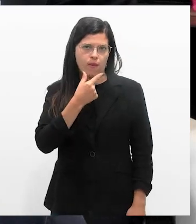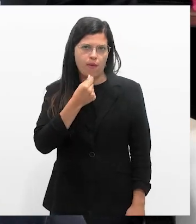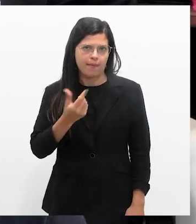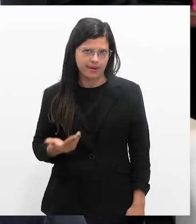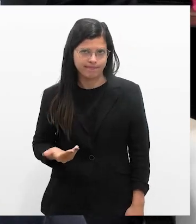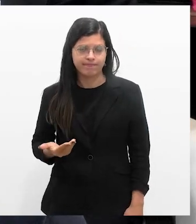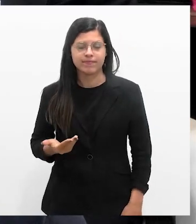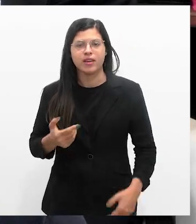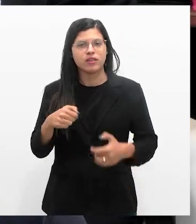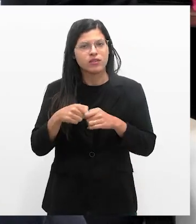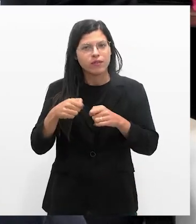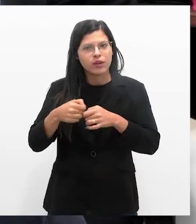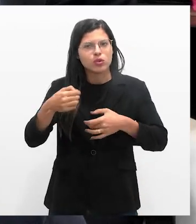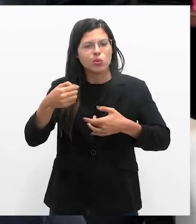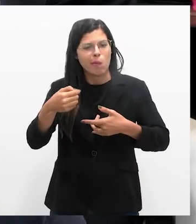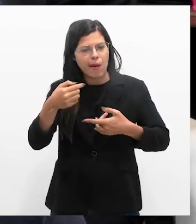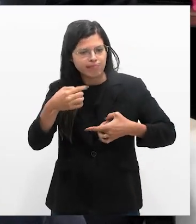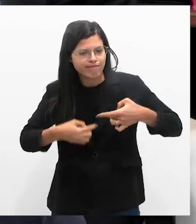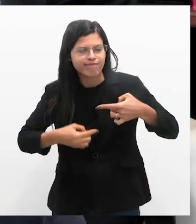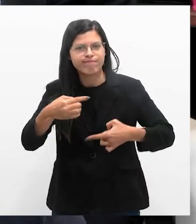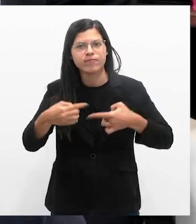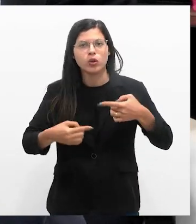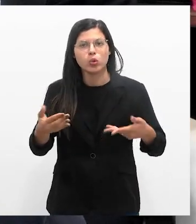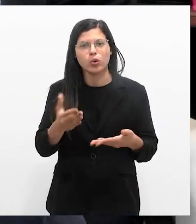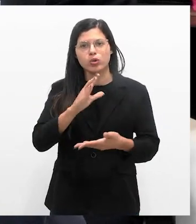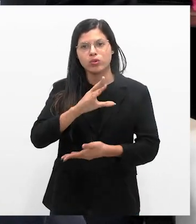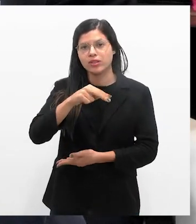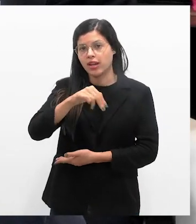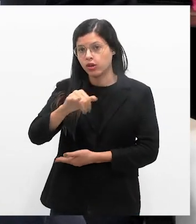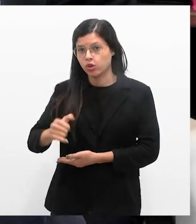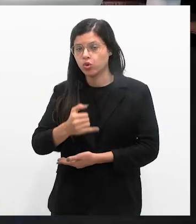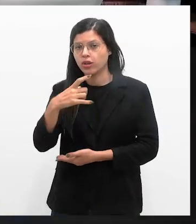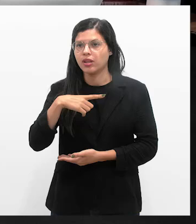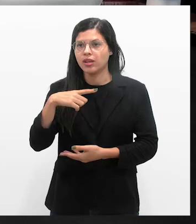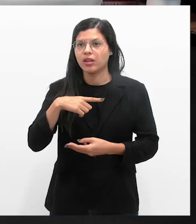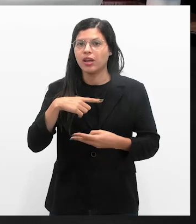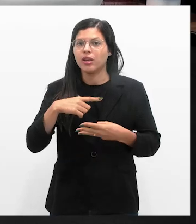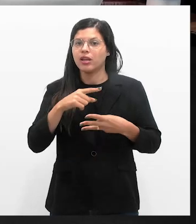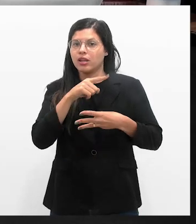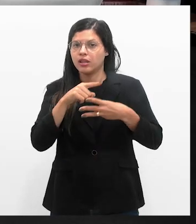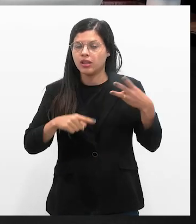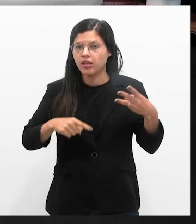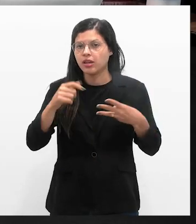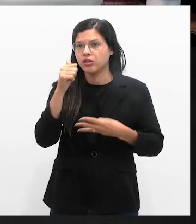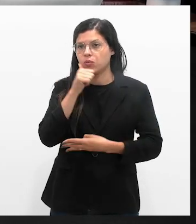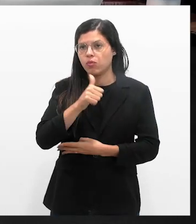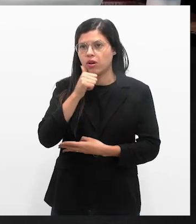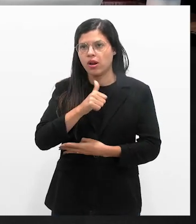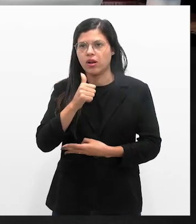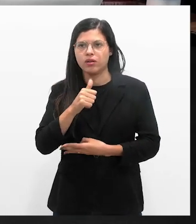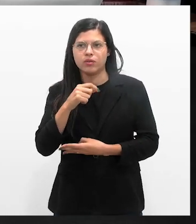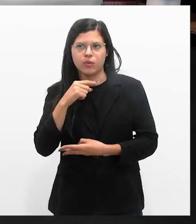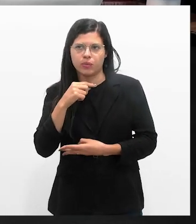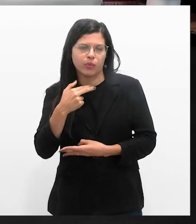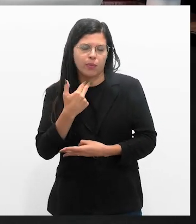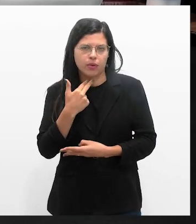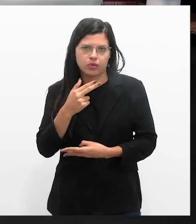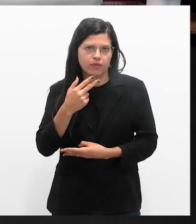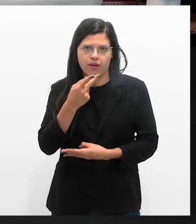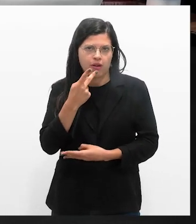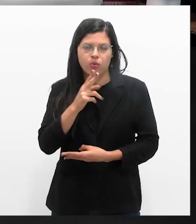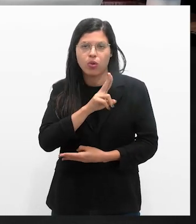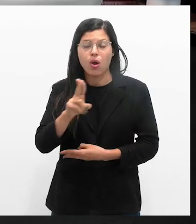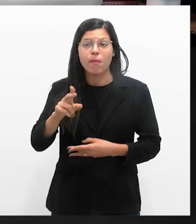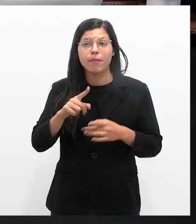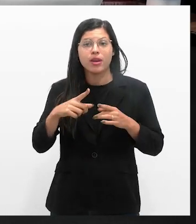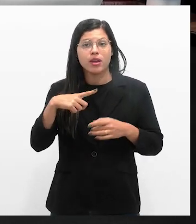uma luta e hoje no CNJ é assim, uma lista tríplice de mulheres, porque não tem possibilidade de dar homem, e uma mista.